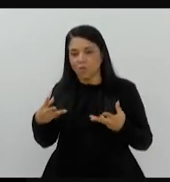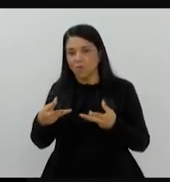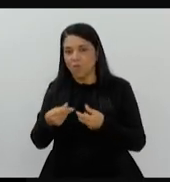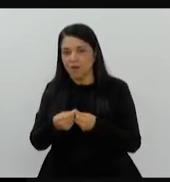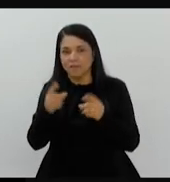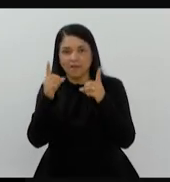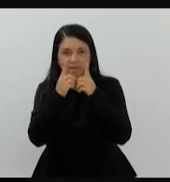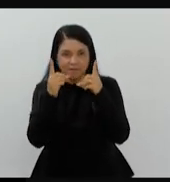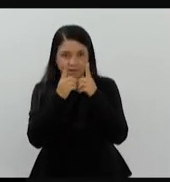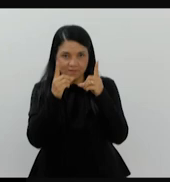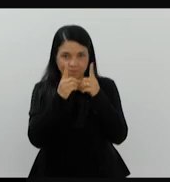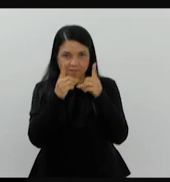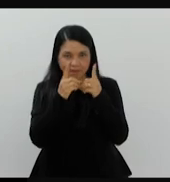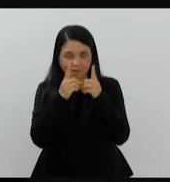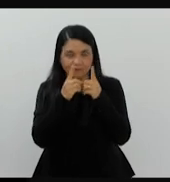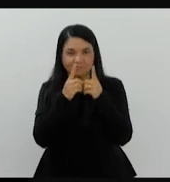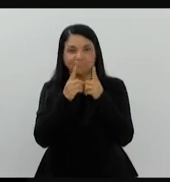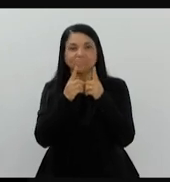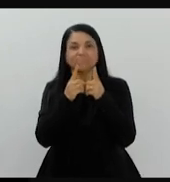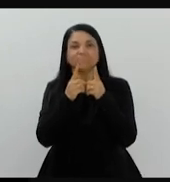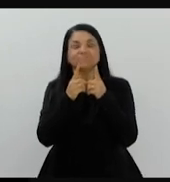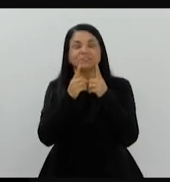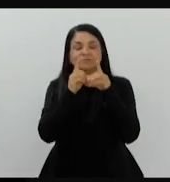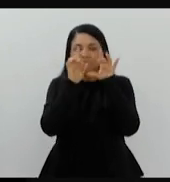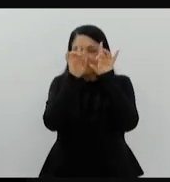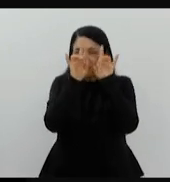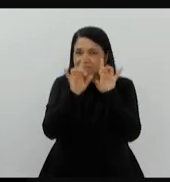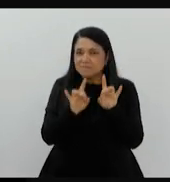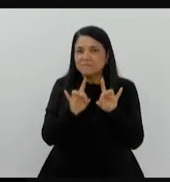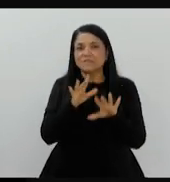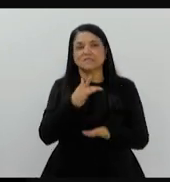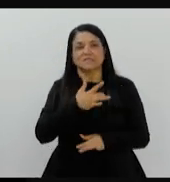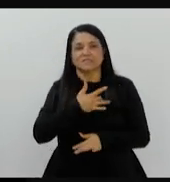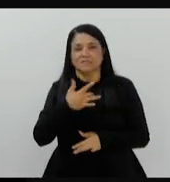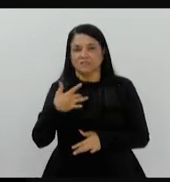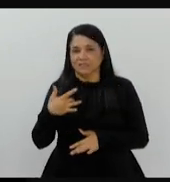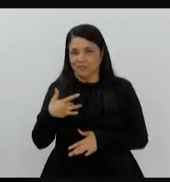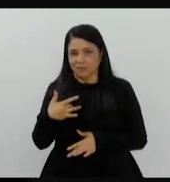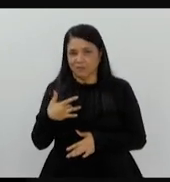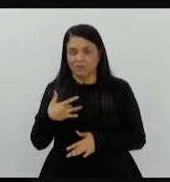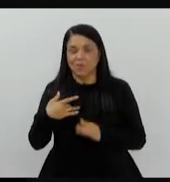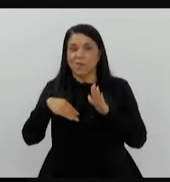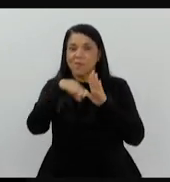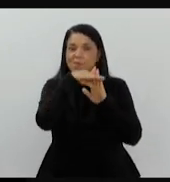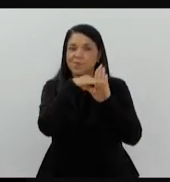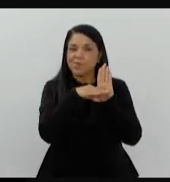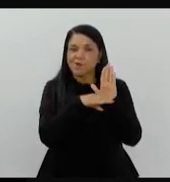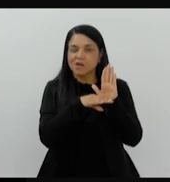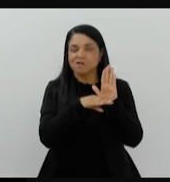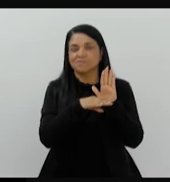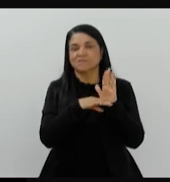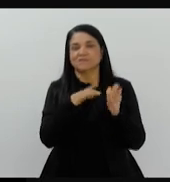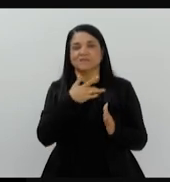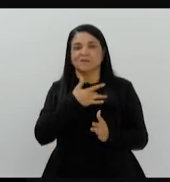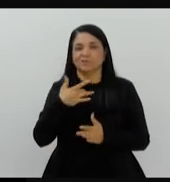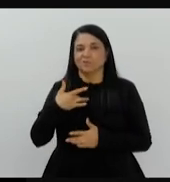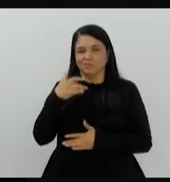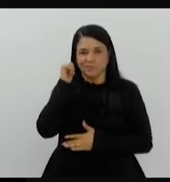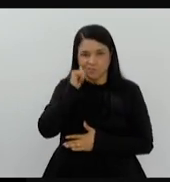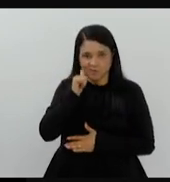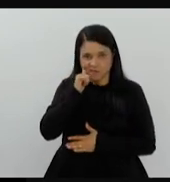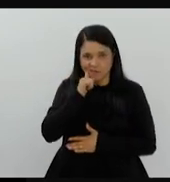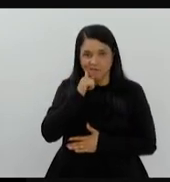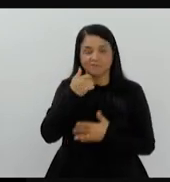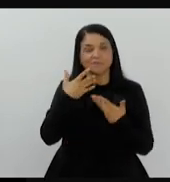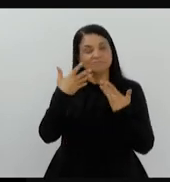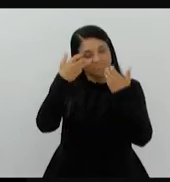né, de uma especificidade, né, da saúde, que é o Programa de Saúde da Mulher. Então, eram essas as